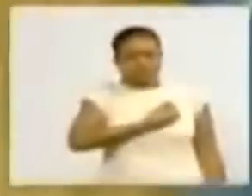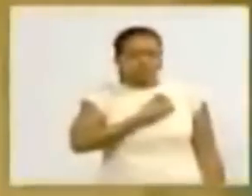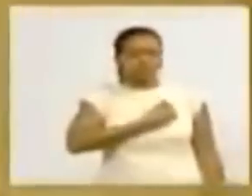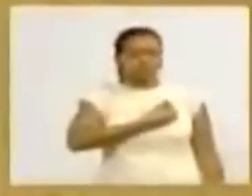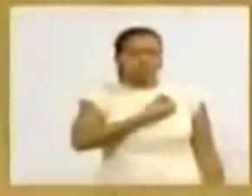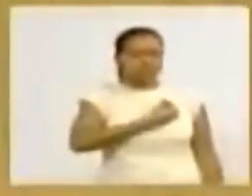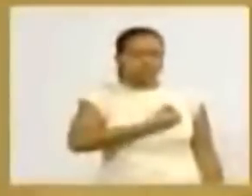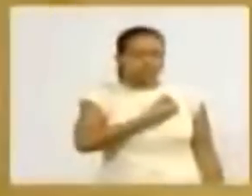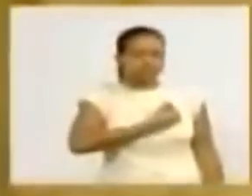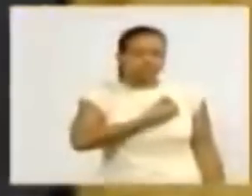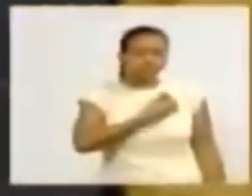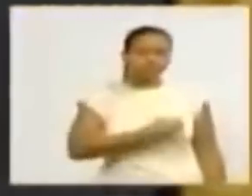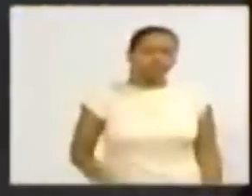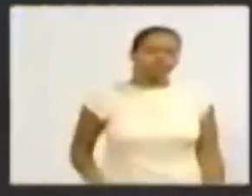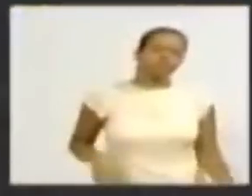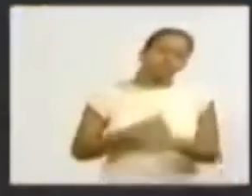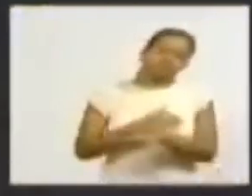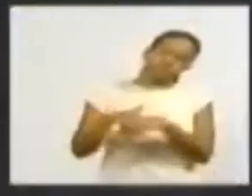Alcançado em minha vida,